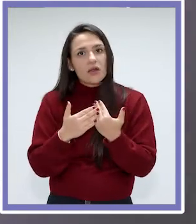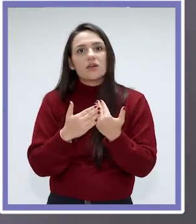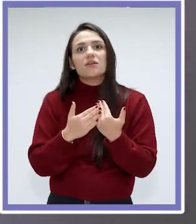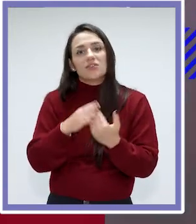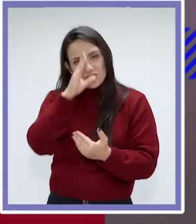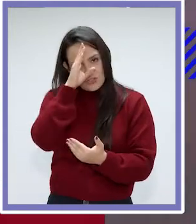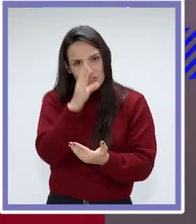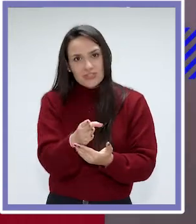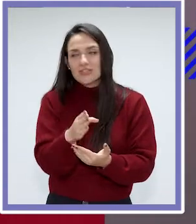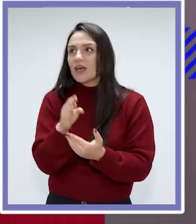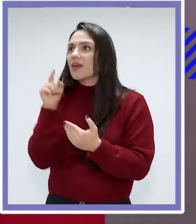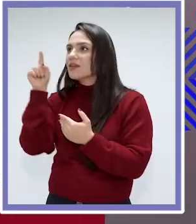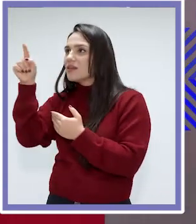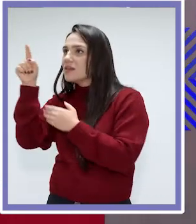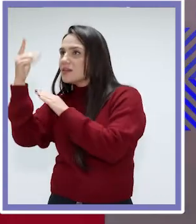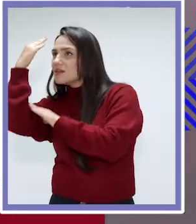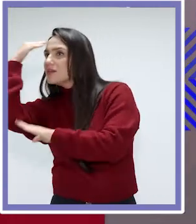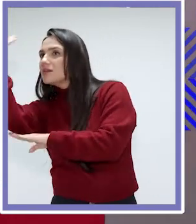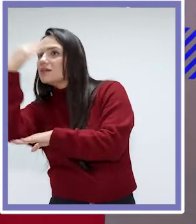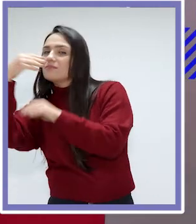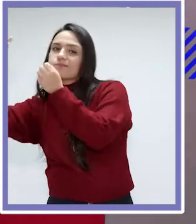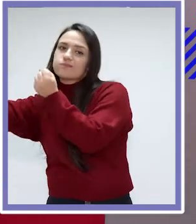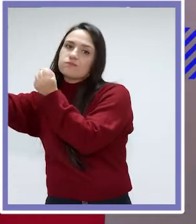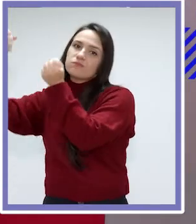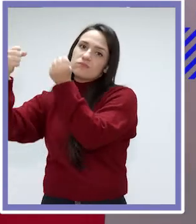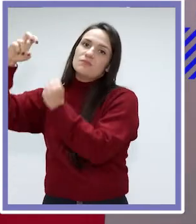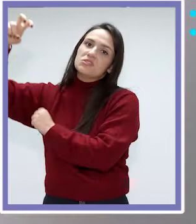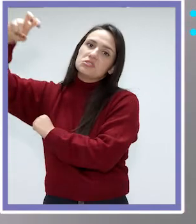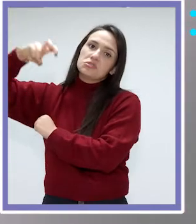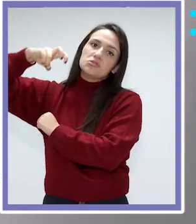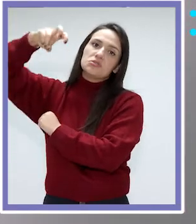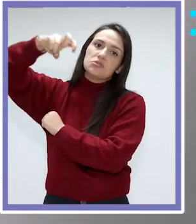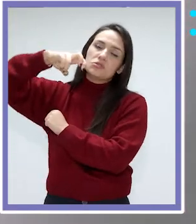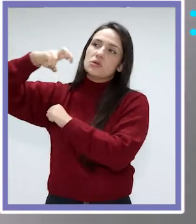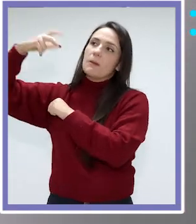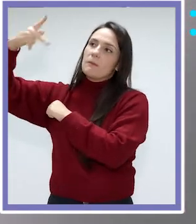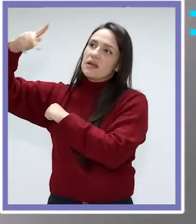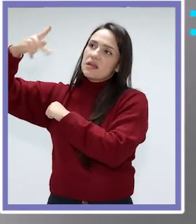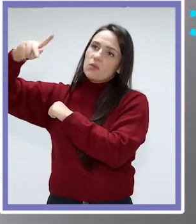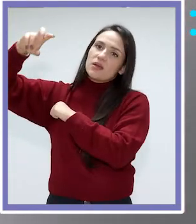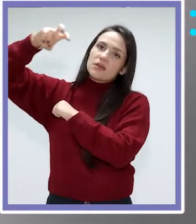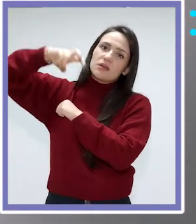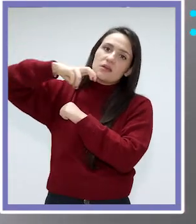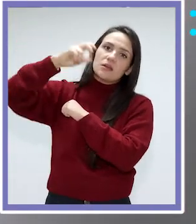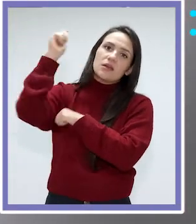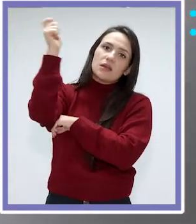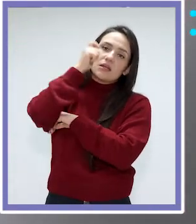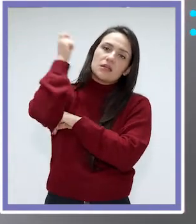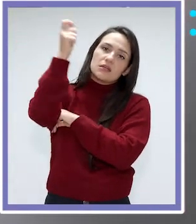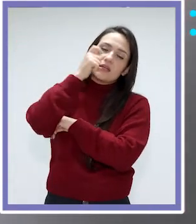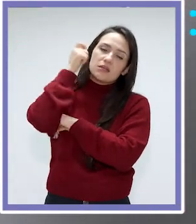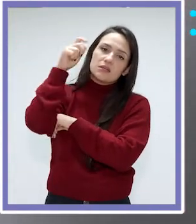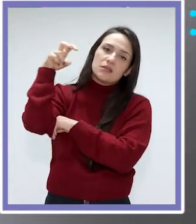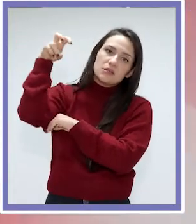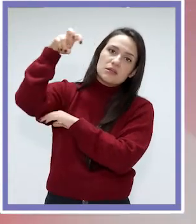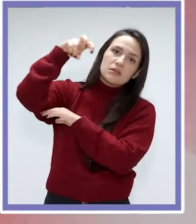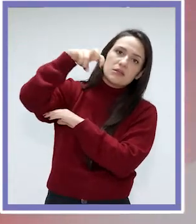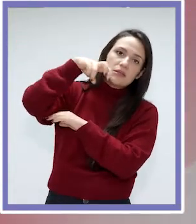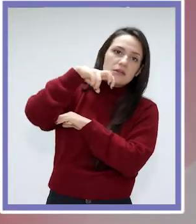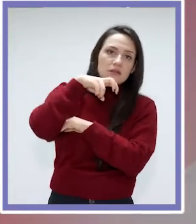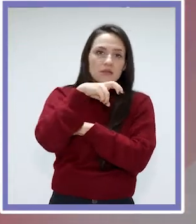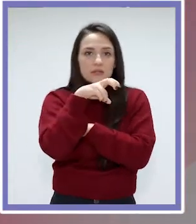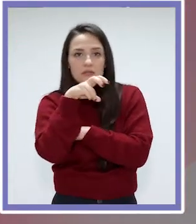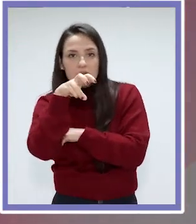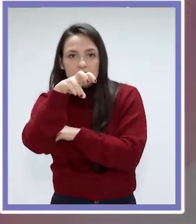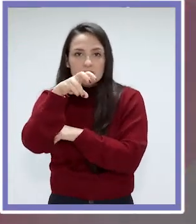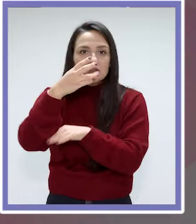América, pela própria América do Sul agora, passando aí pelo Paraguai, passando também um pouco pela Argentina, se eu não me engano, o desenho da